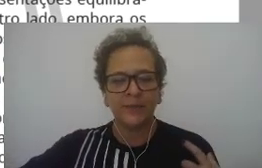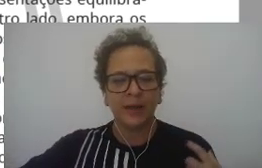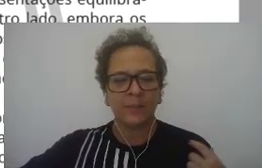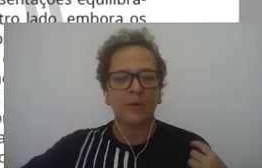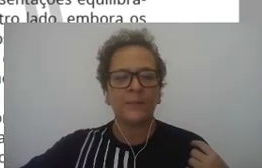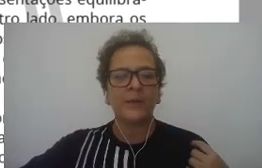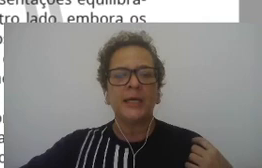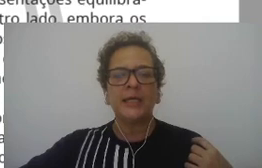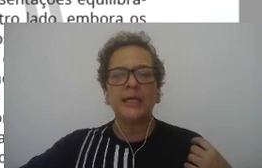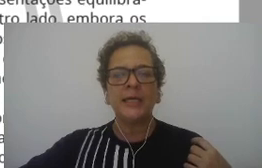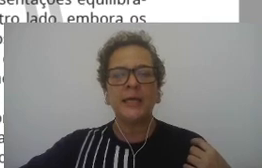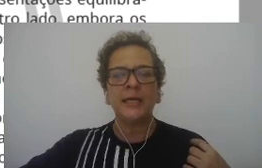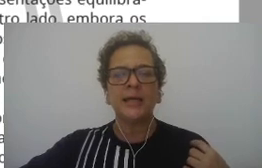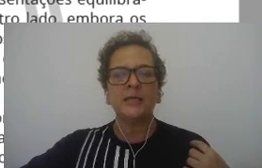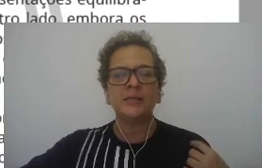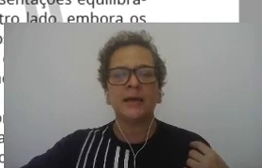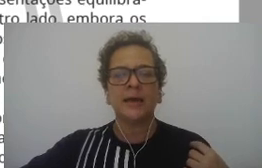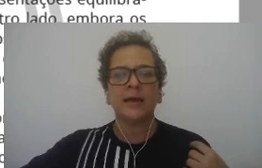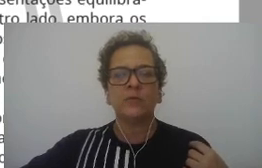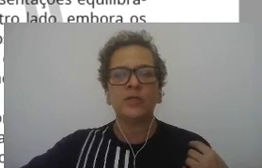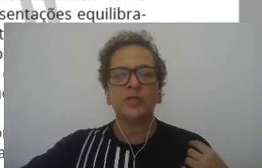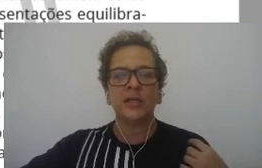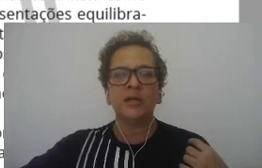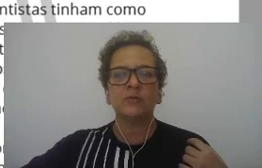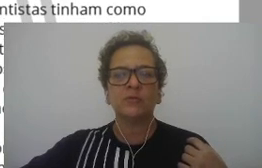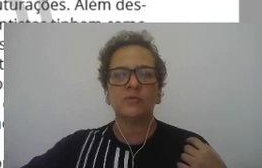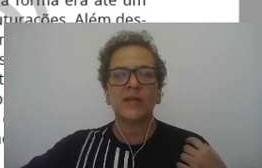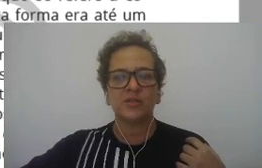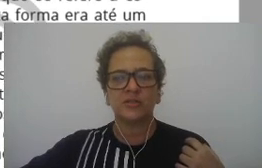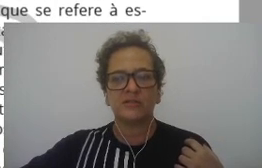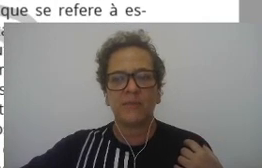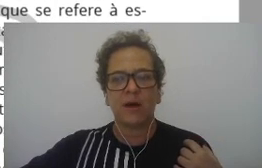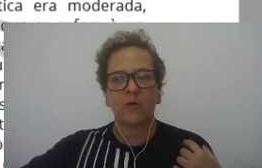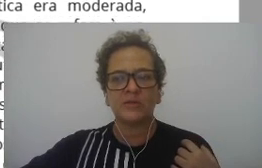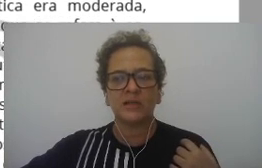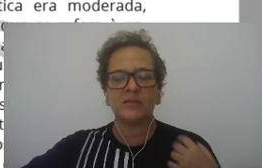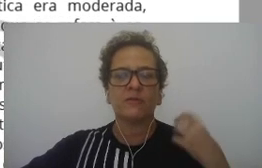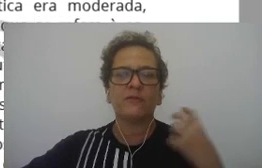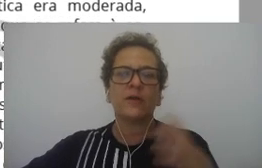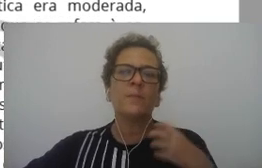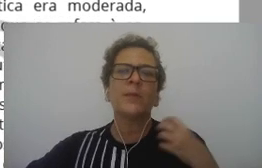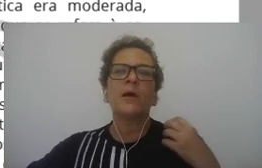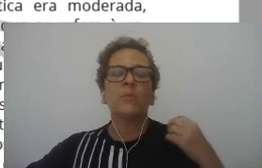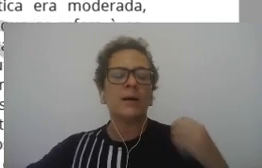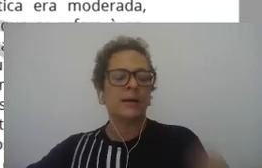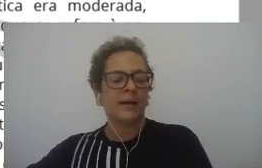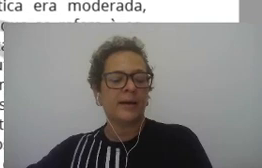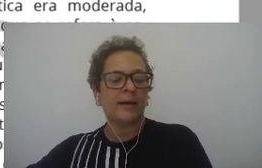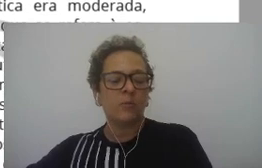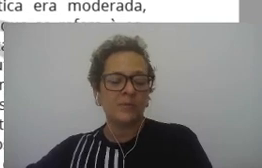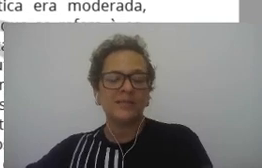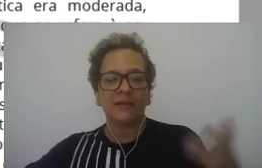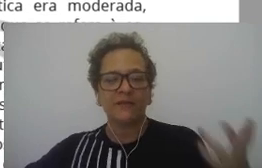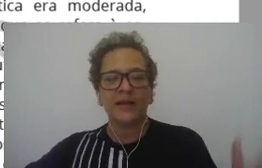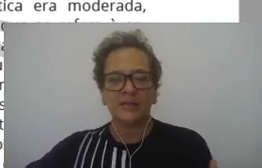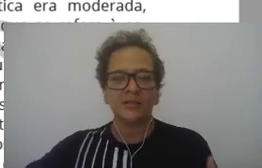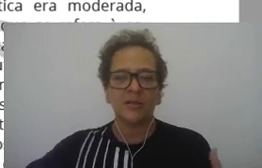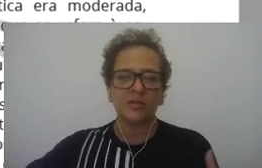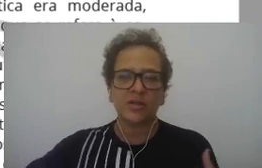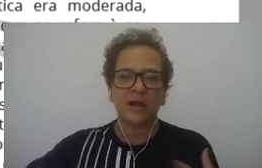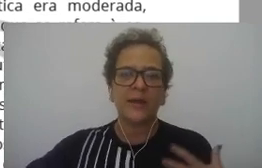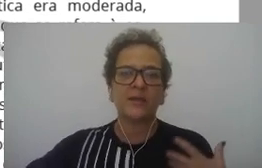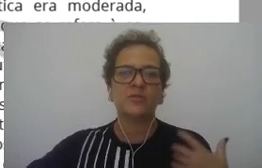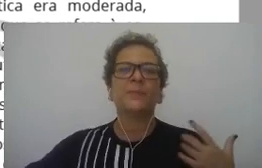maioria tá bom e eles o estilo dos Artistas e ele sofreu uma algumas